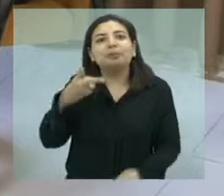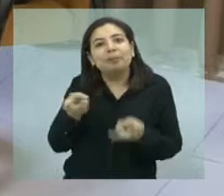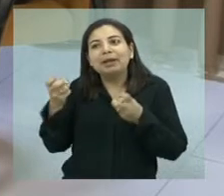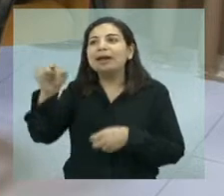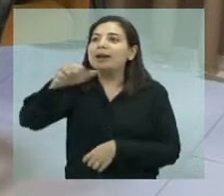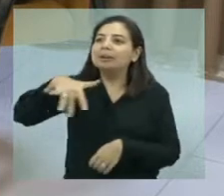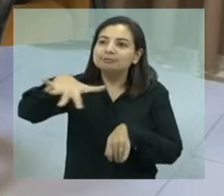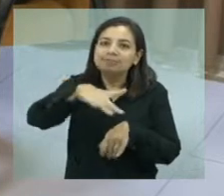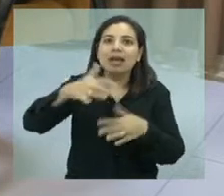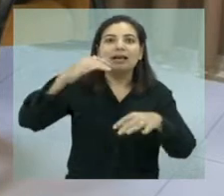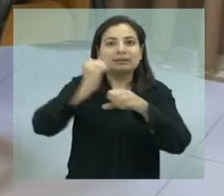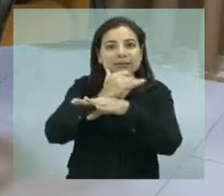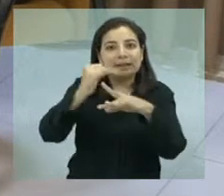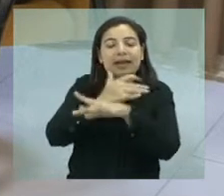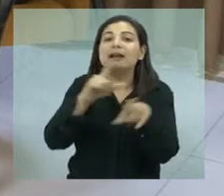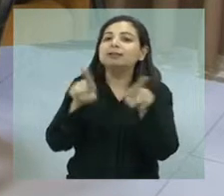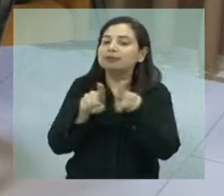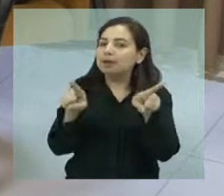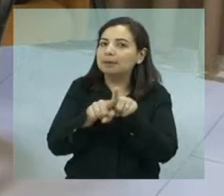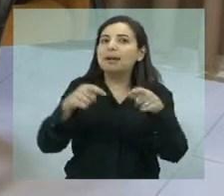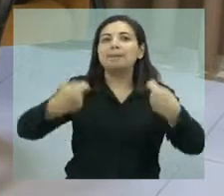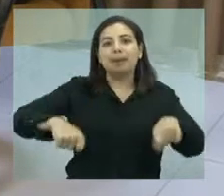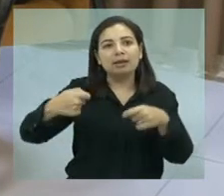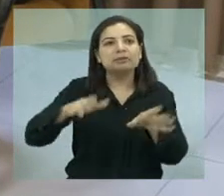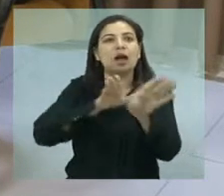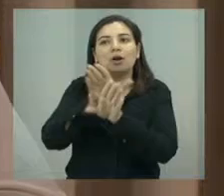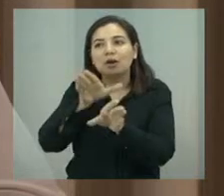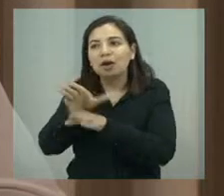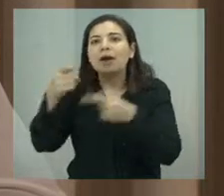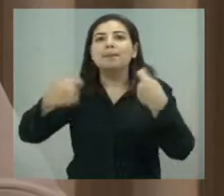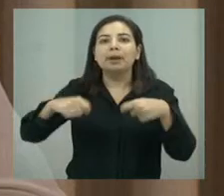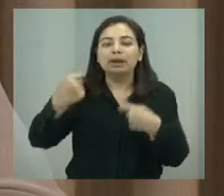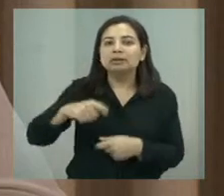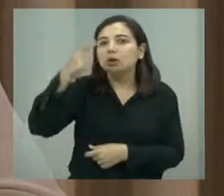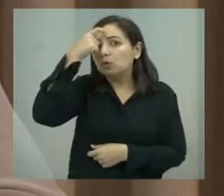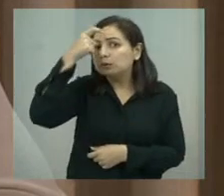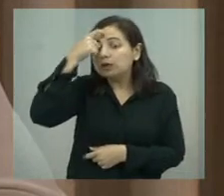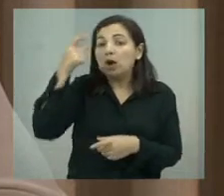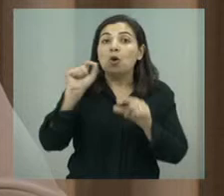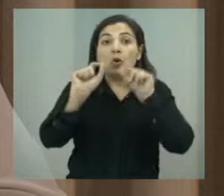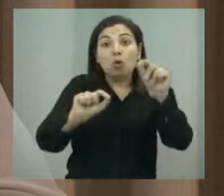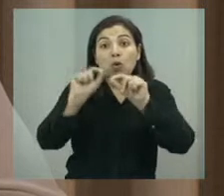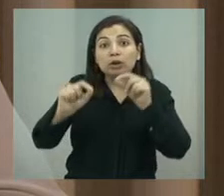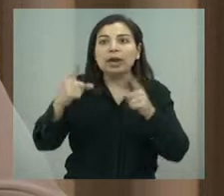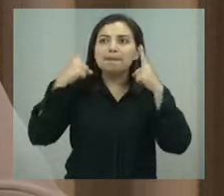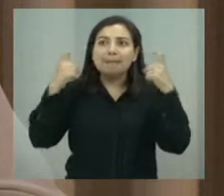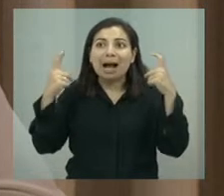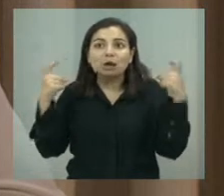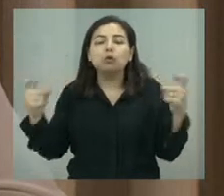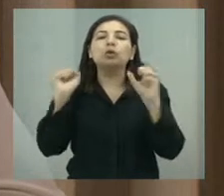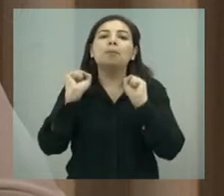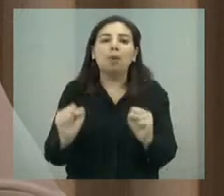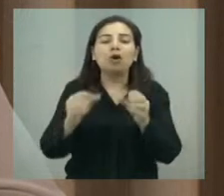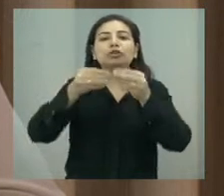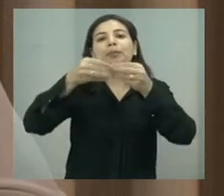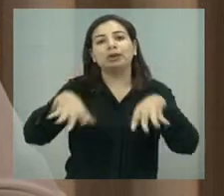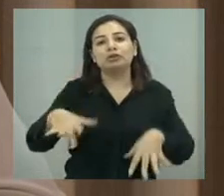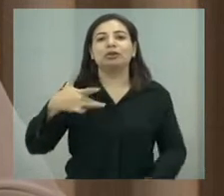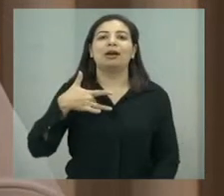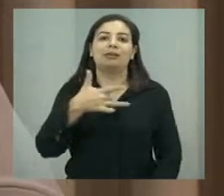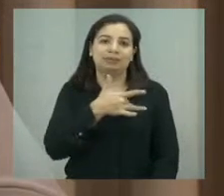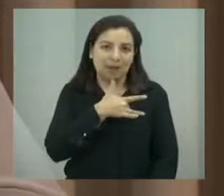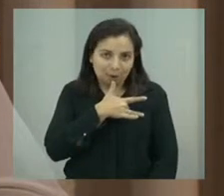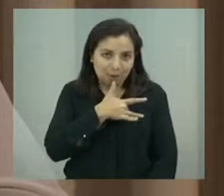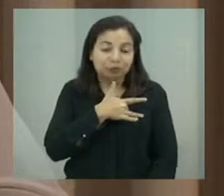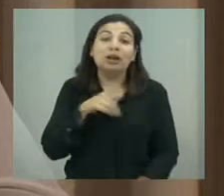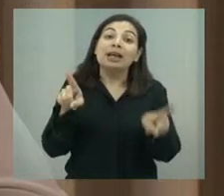para conseguir, né, conscientizar a população dos malefícios que a poluição sonora traz, não só para a saúde,